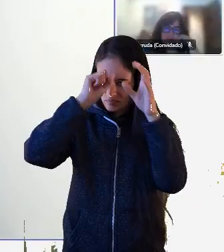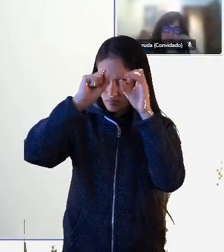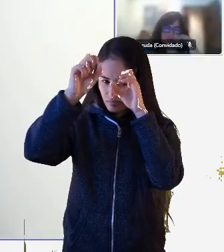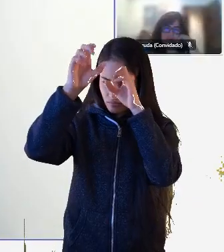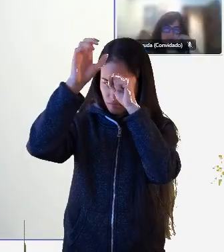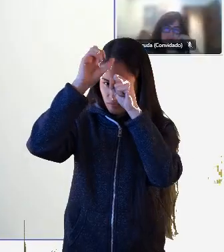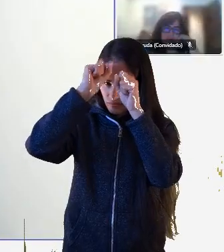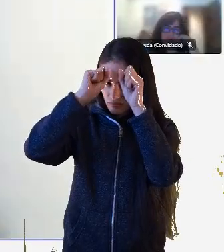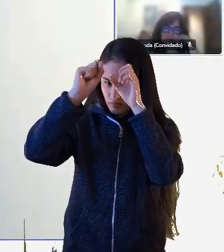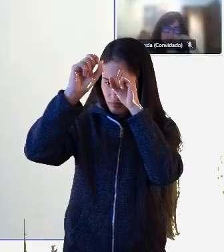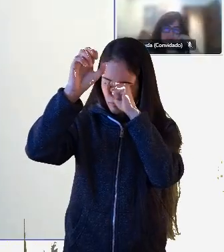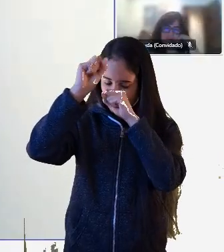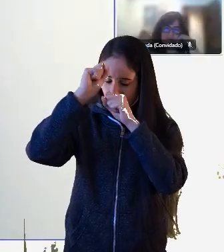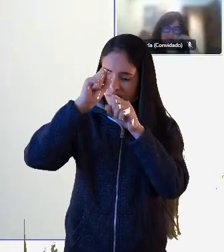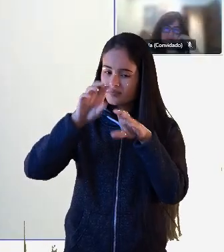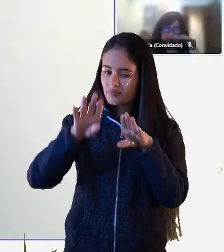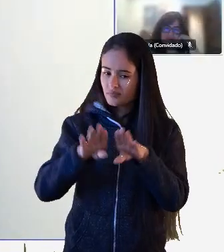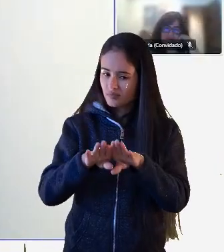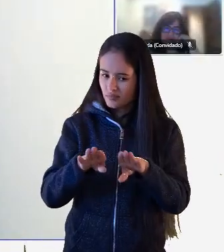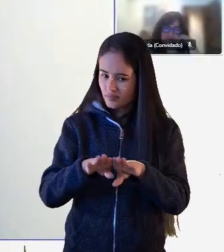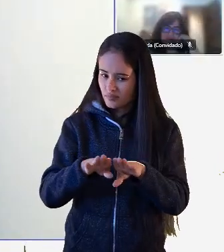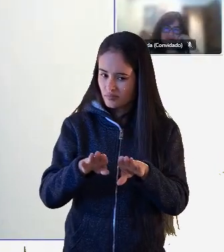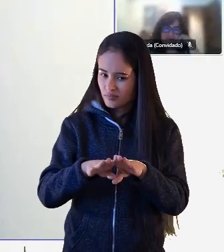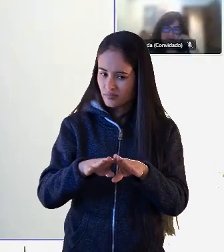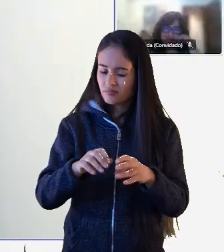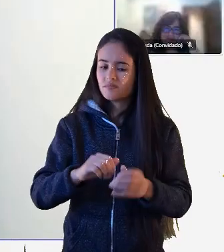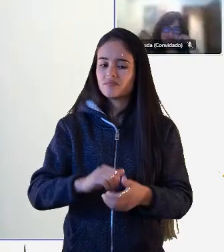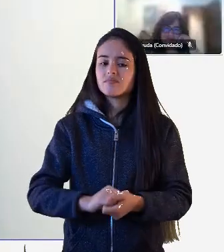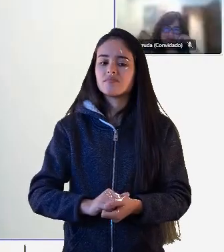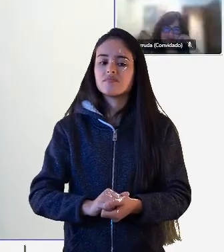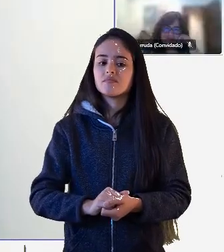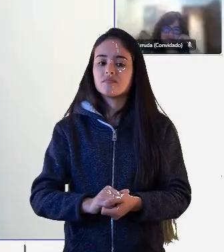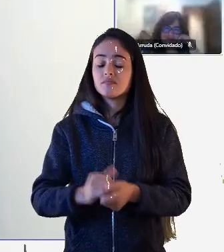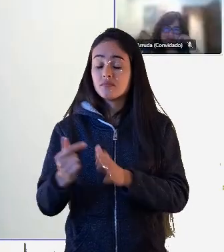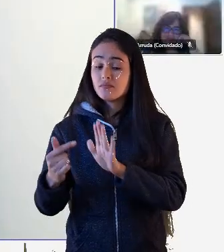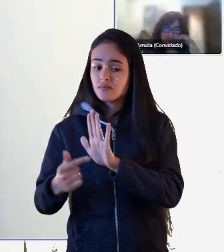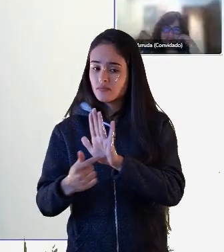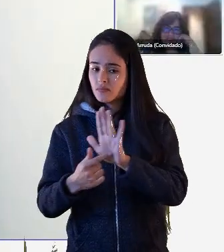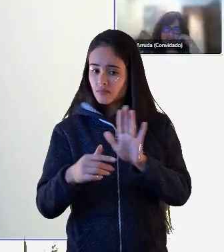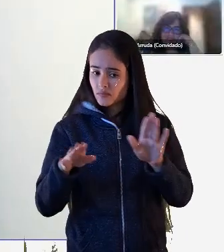foi excepcional, foi muito legal e é legal estar vivendo esse momento finalzinho aqui, contando com a sua companhia, Aline.